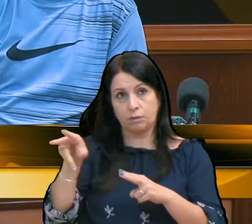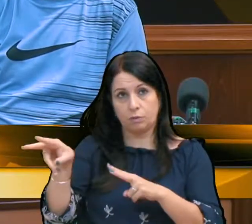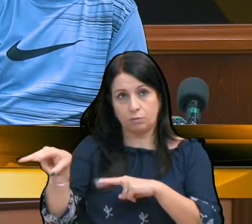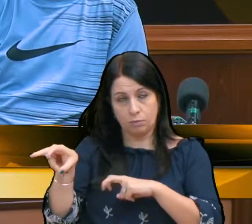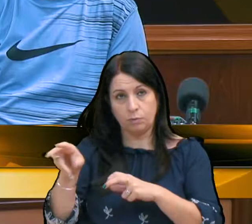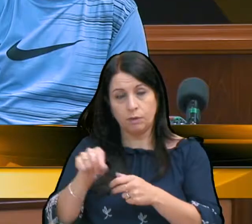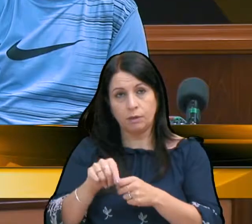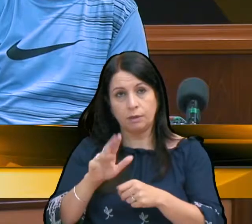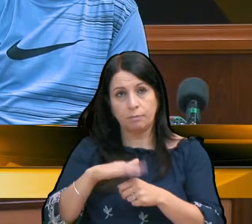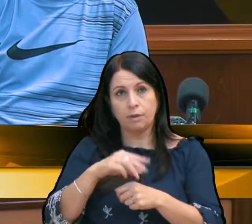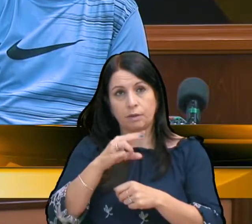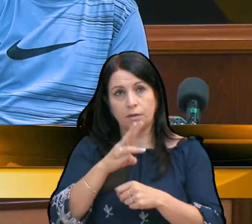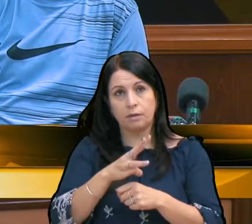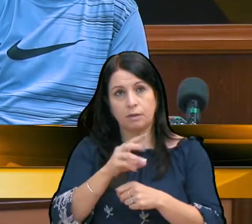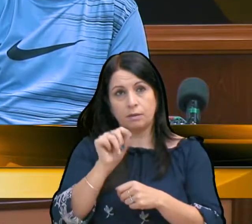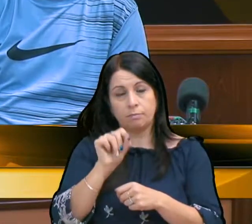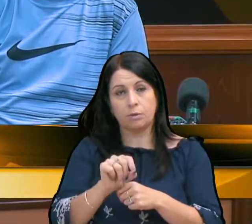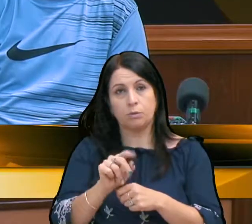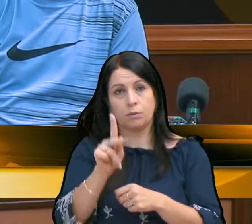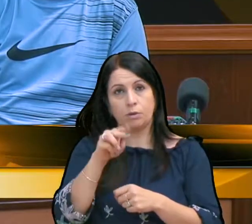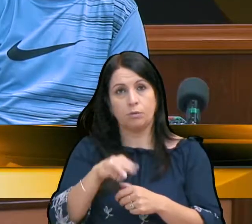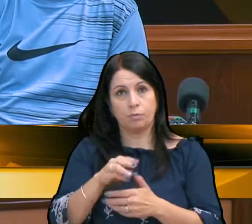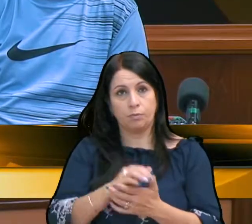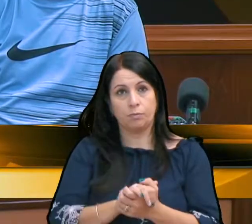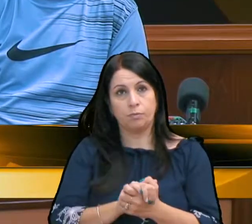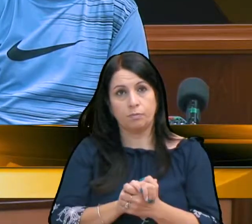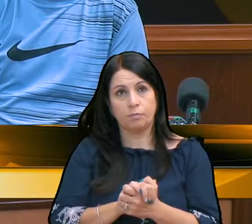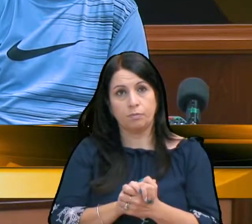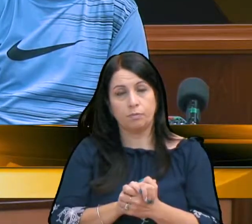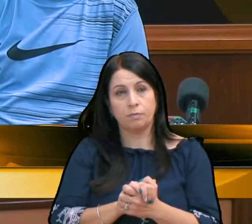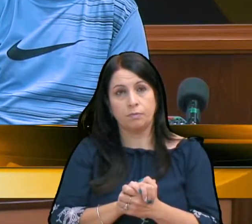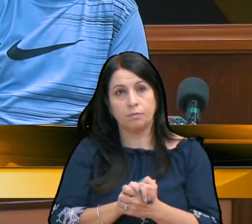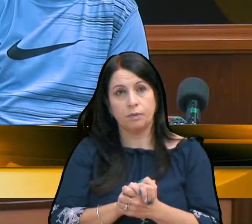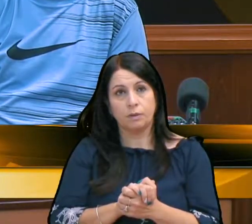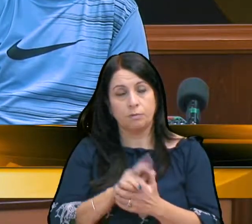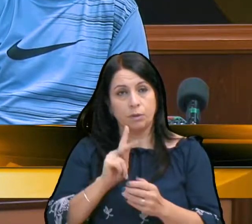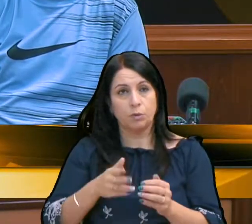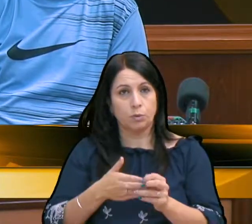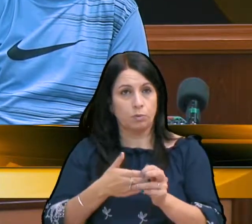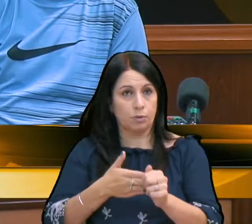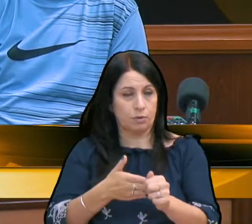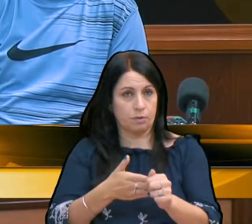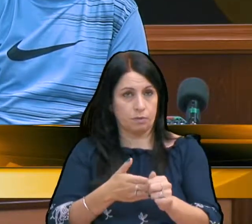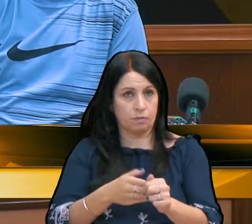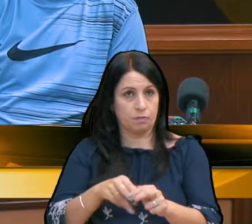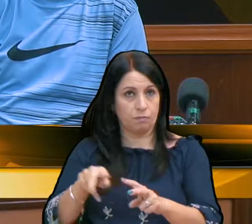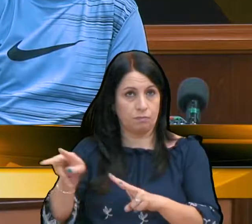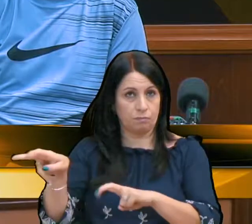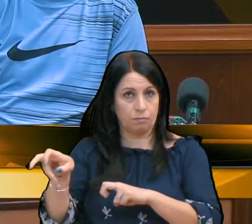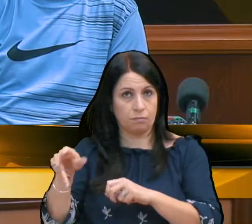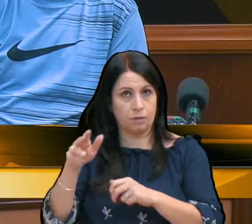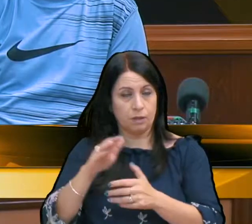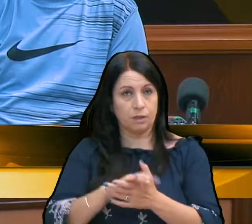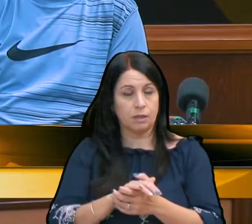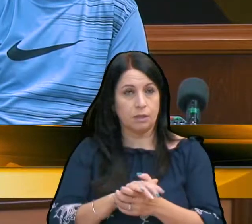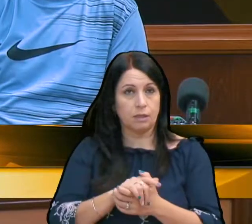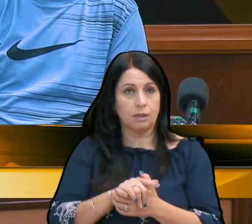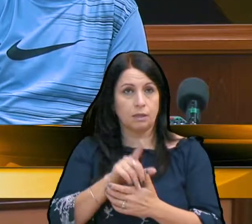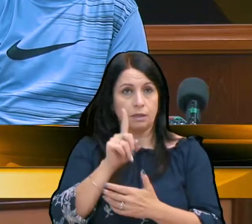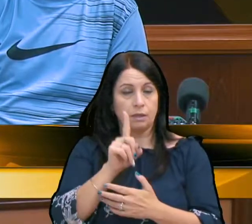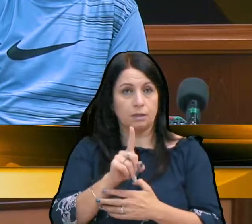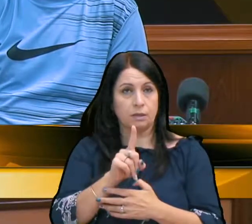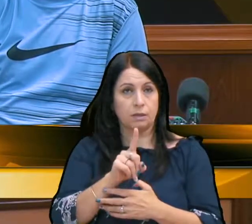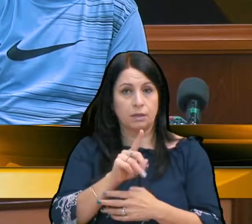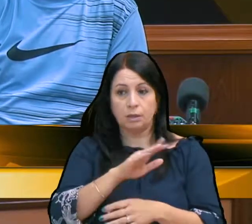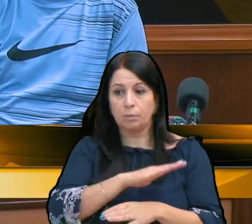tem mais de 3 mil quilômetros, o pessoal que acompanha no interior aí, se uma